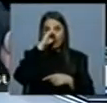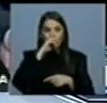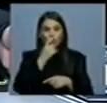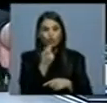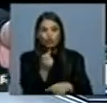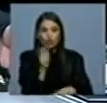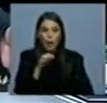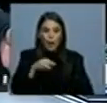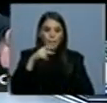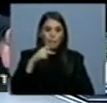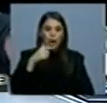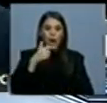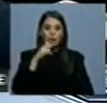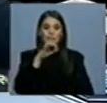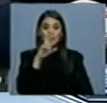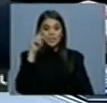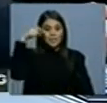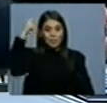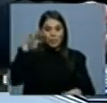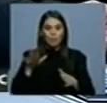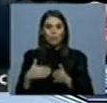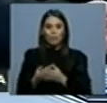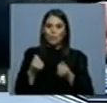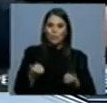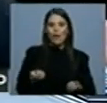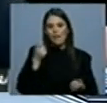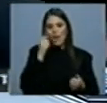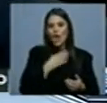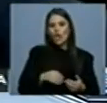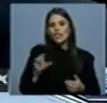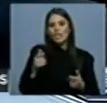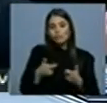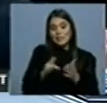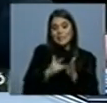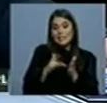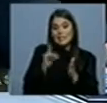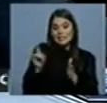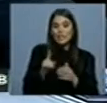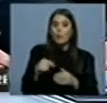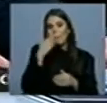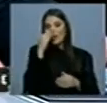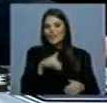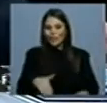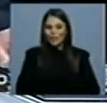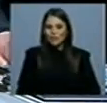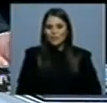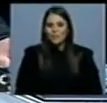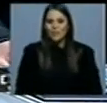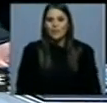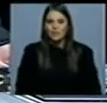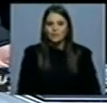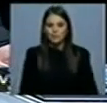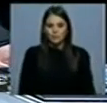Matrix, mas é uma excelente proposta para quem gosta de ficção científica. Depois, para os mais novos,